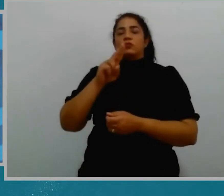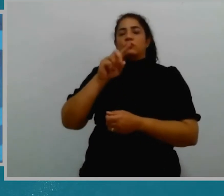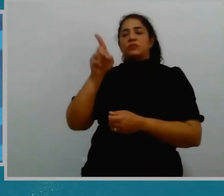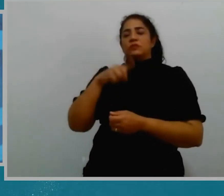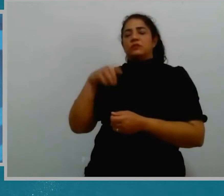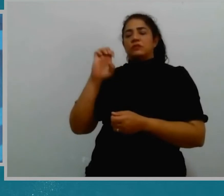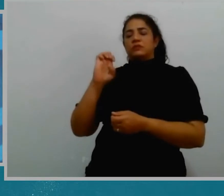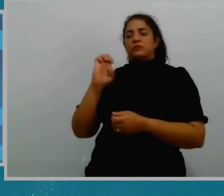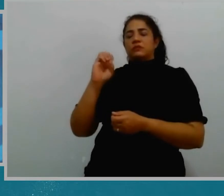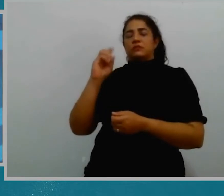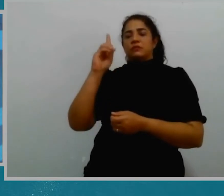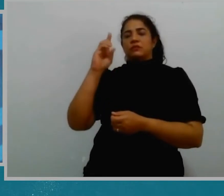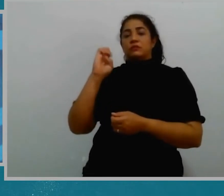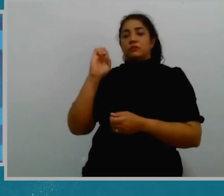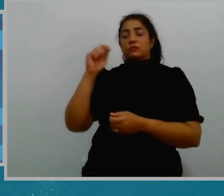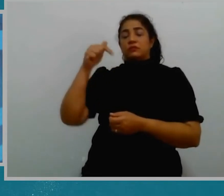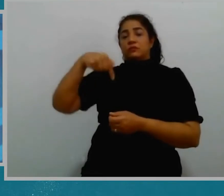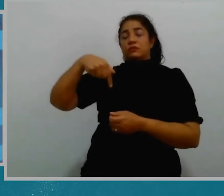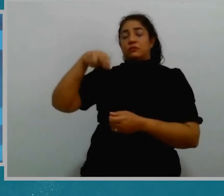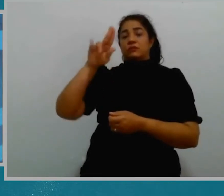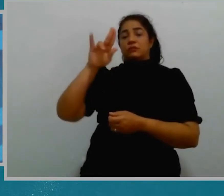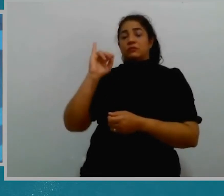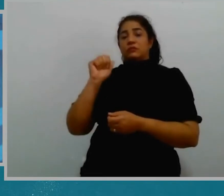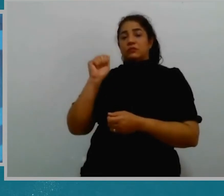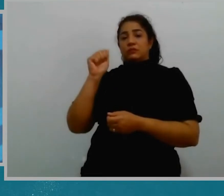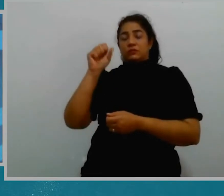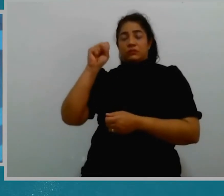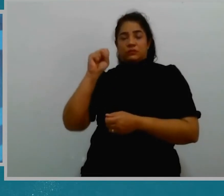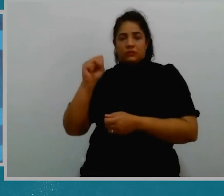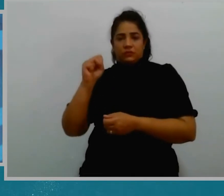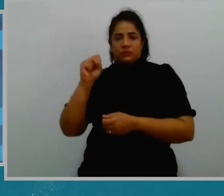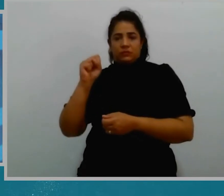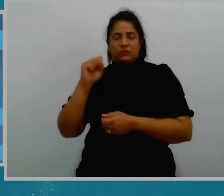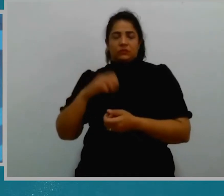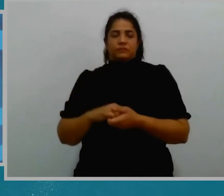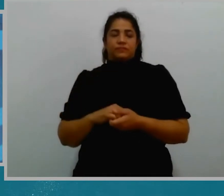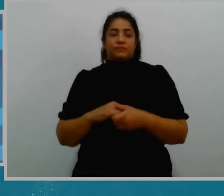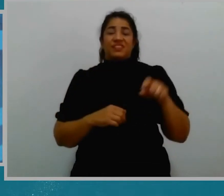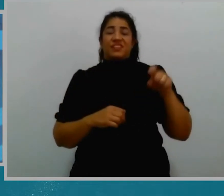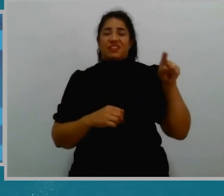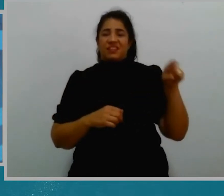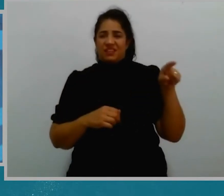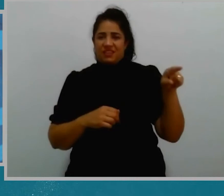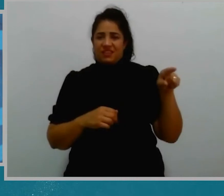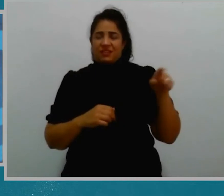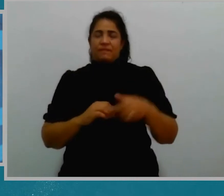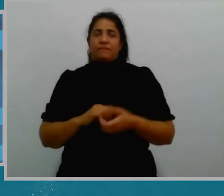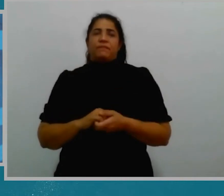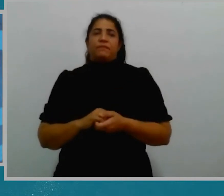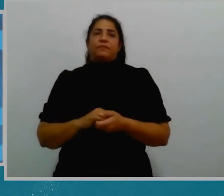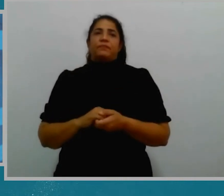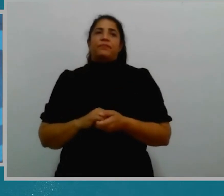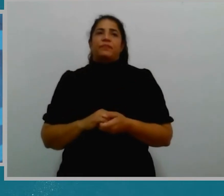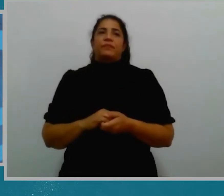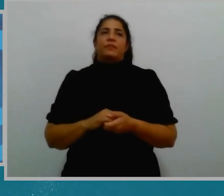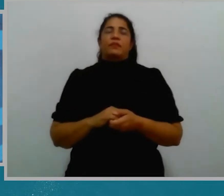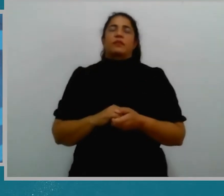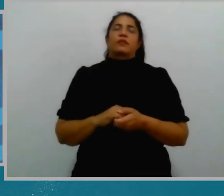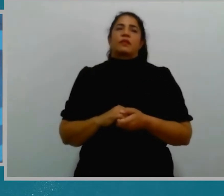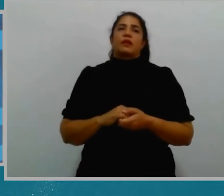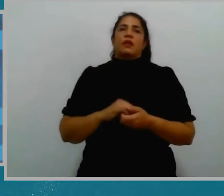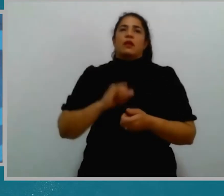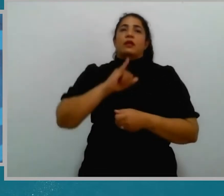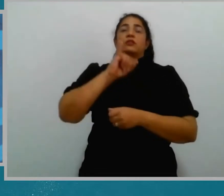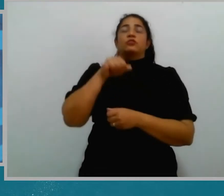E esse Joaquim, ele era o próprio Jeconias, que